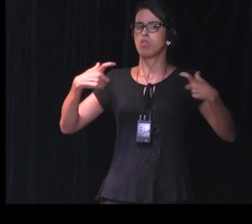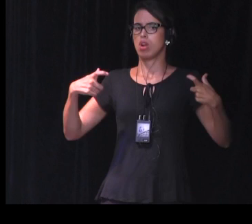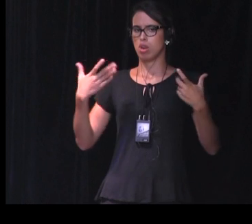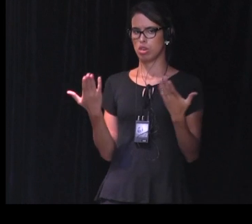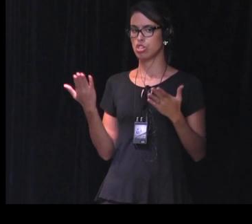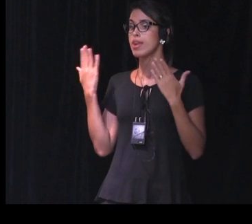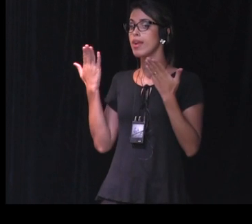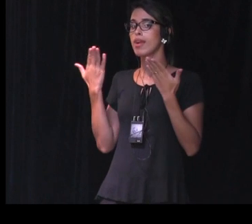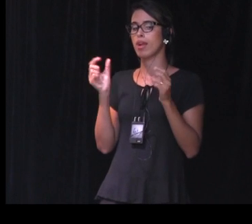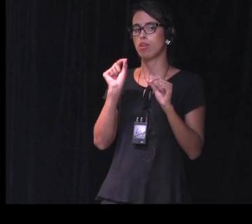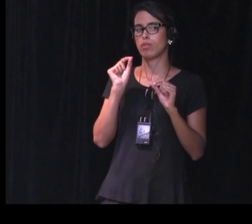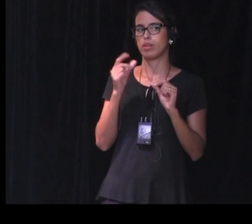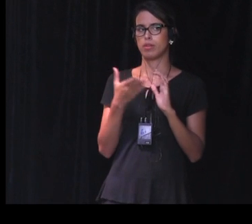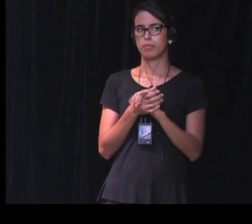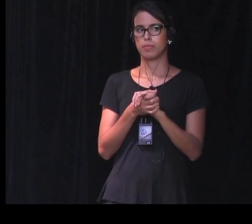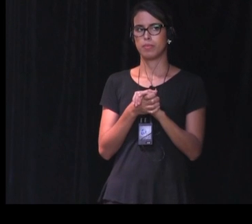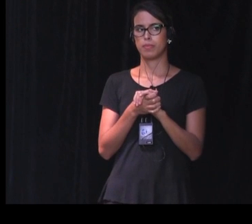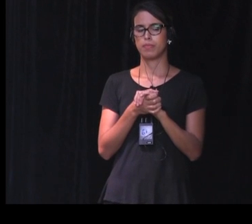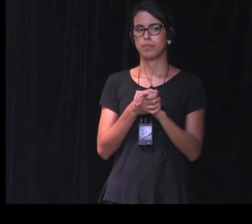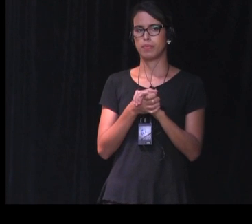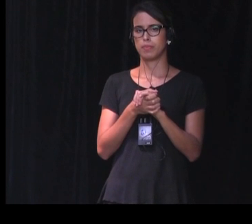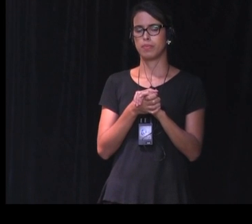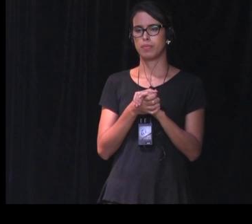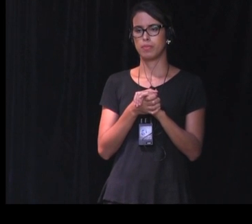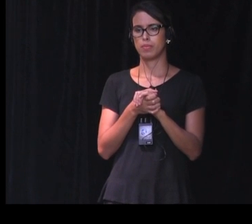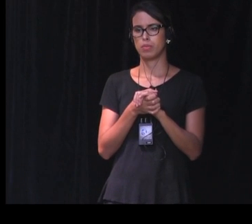que não é pequeno, e ele propõe isto.